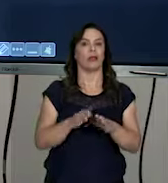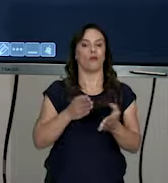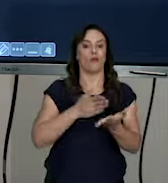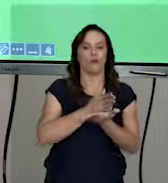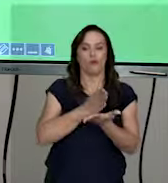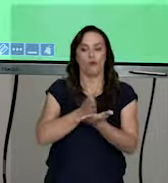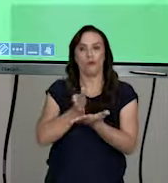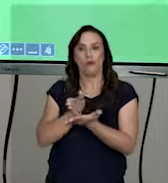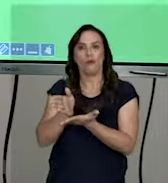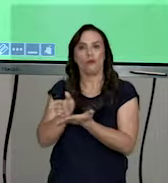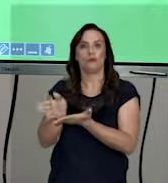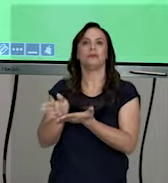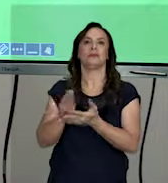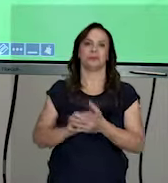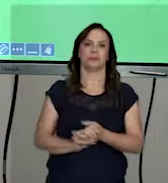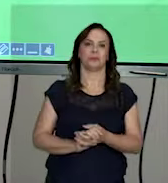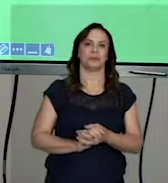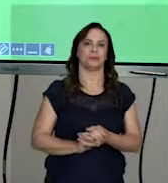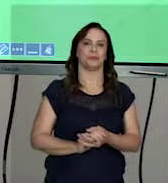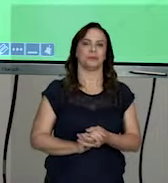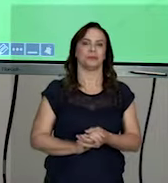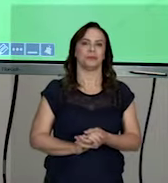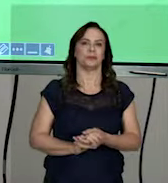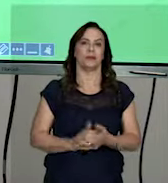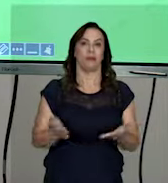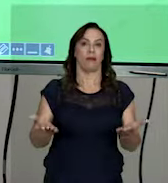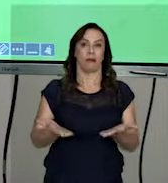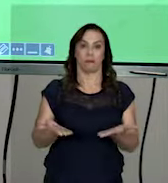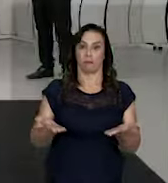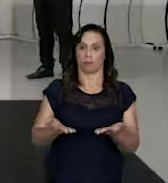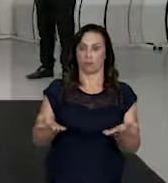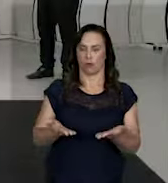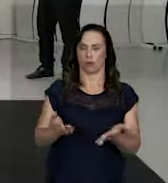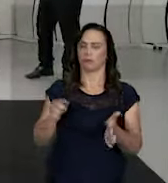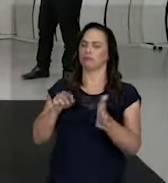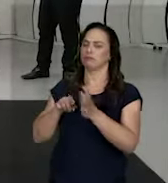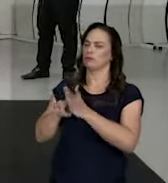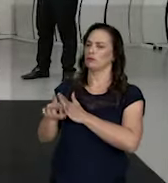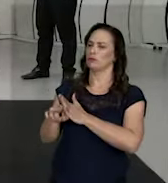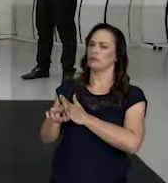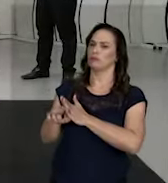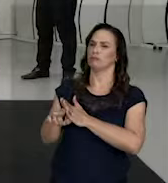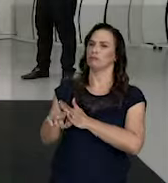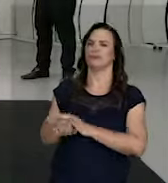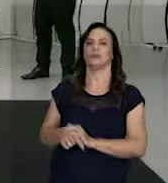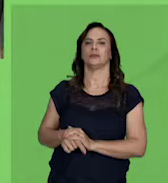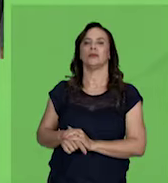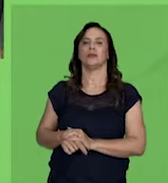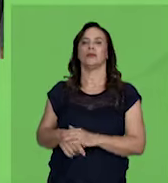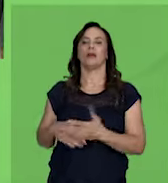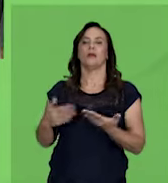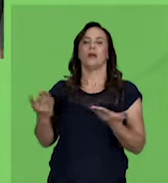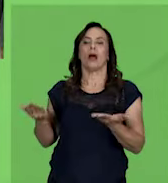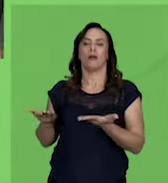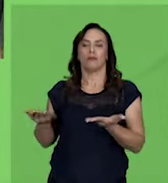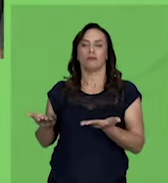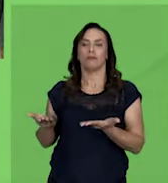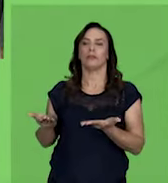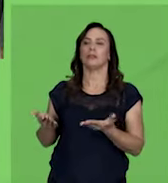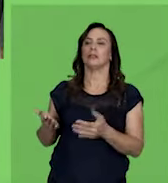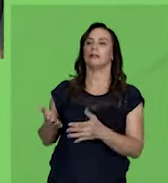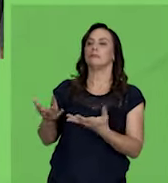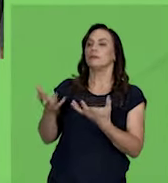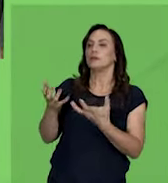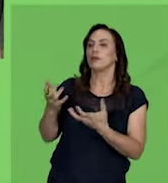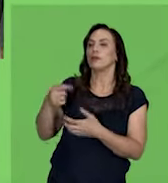ramificações. E agora, doutor, eu volto para o senhor, porque eu gostaria que o senhor trouxesse